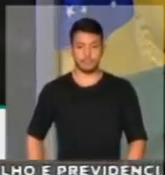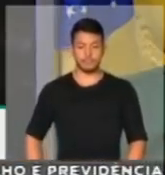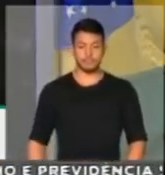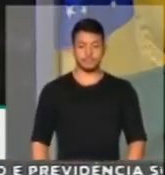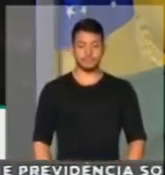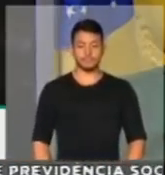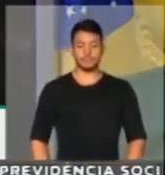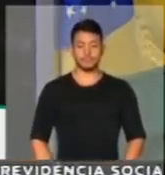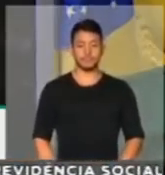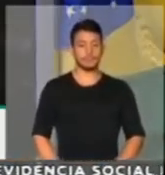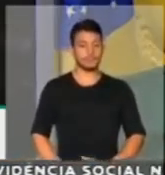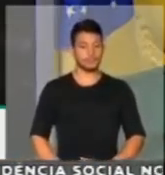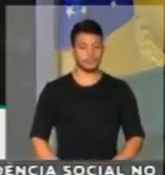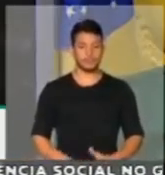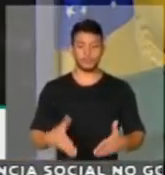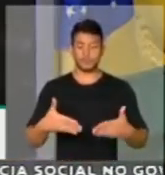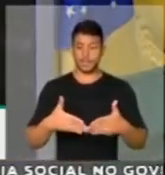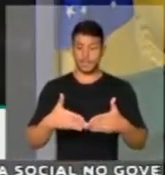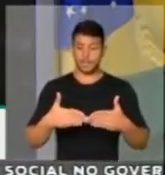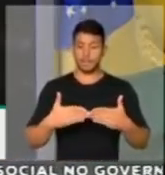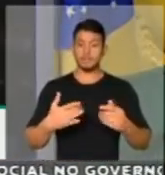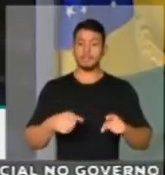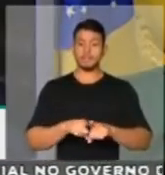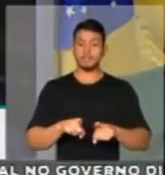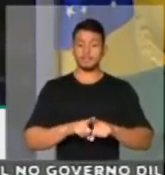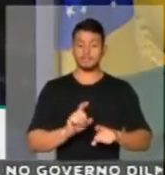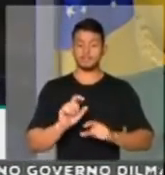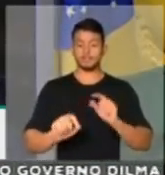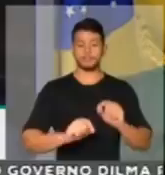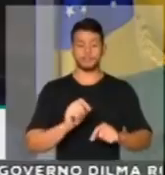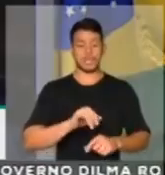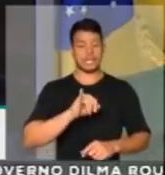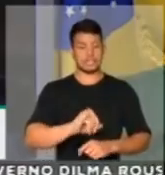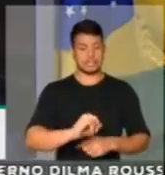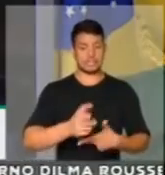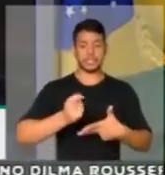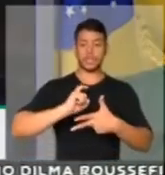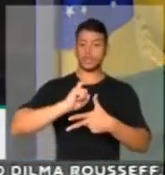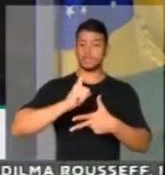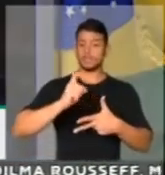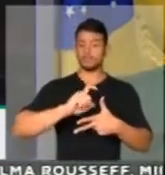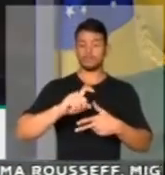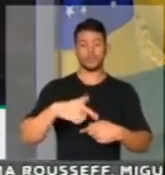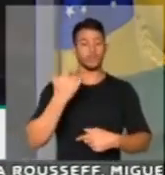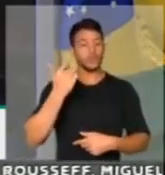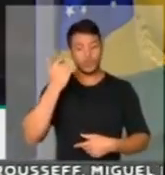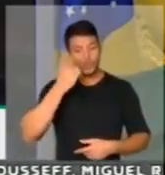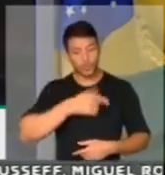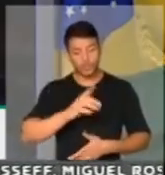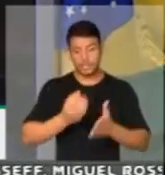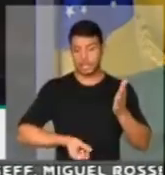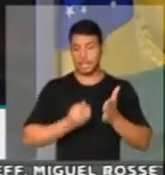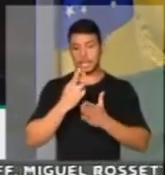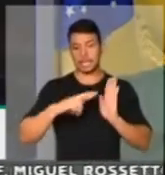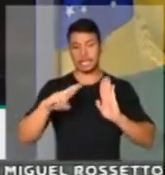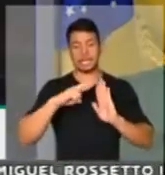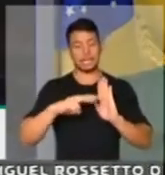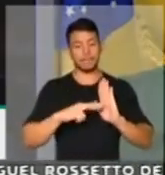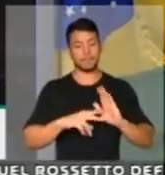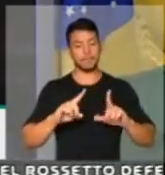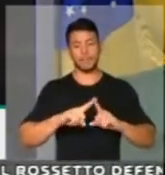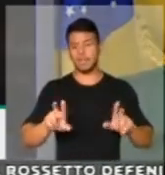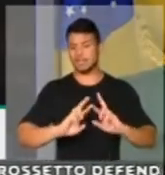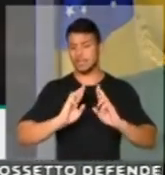E peço mais um minuto para concluir, presidente. Apenas quando o executivo exorbita a sua capacidade de regulamentação, que não é o caso. Ou